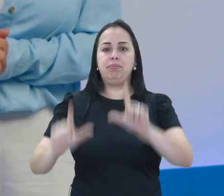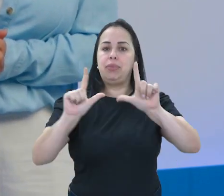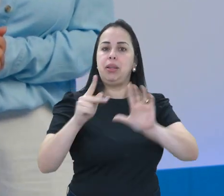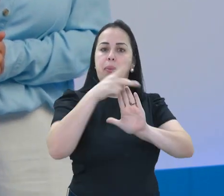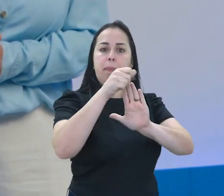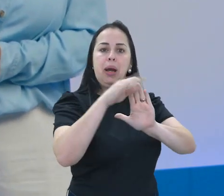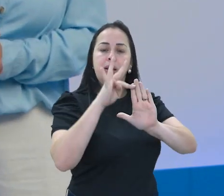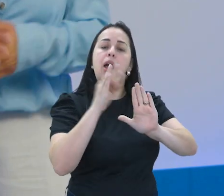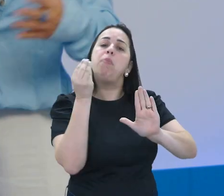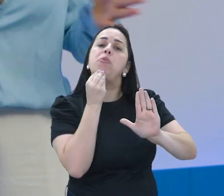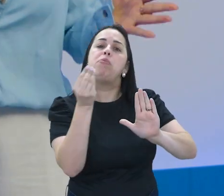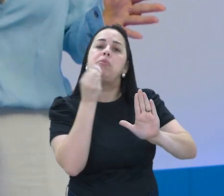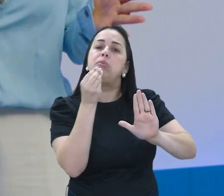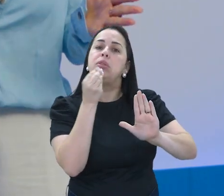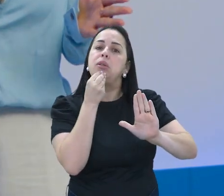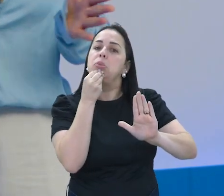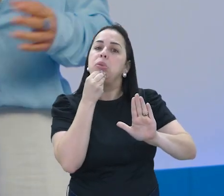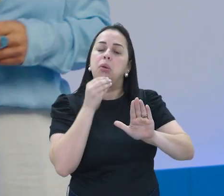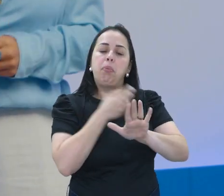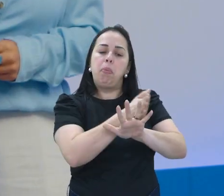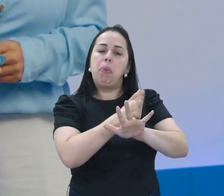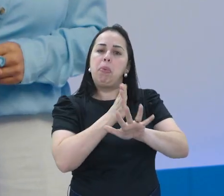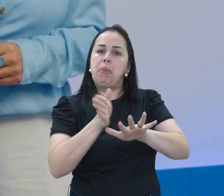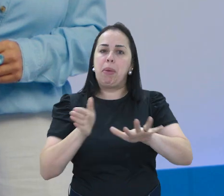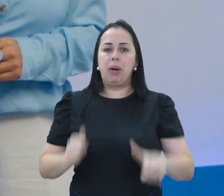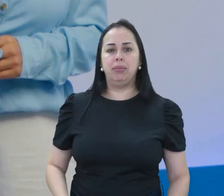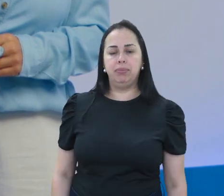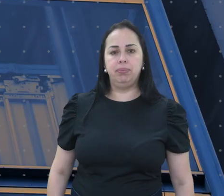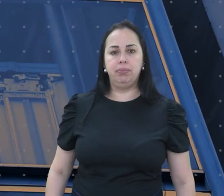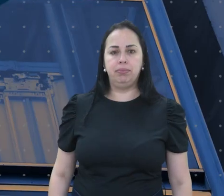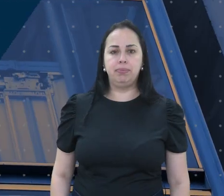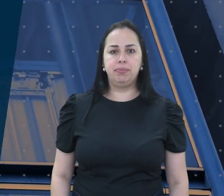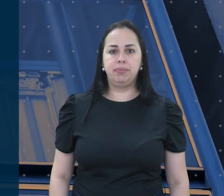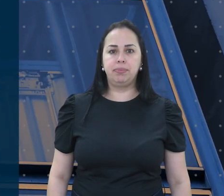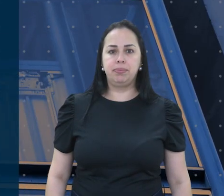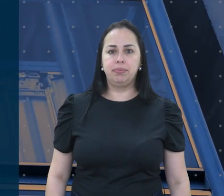PAT de São José. São oportunidades em diversas áreas.